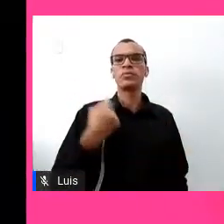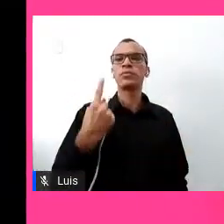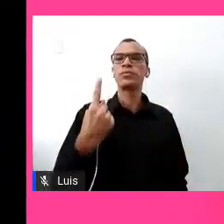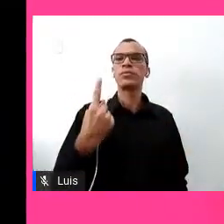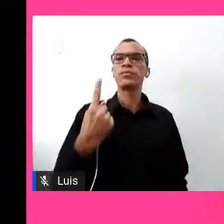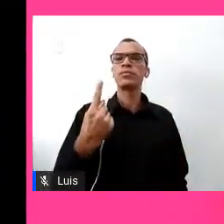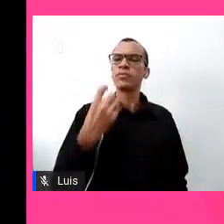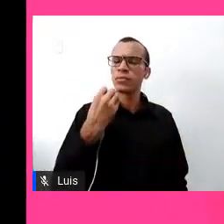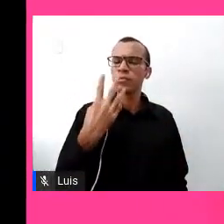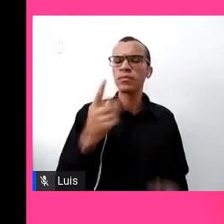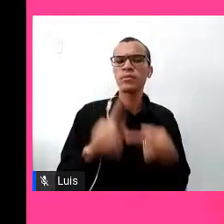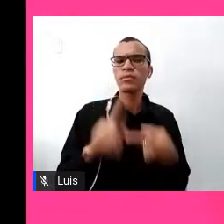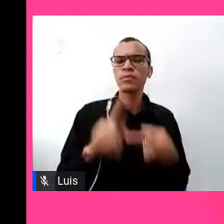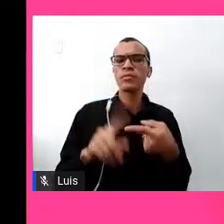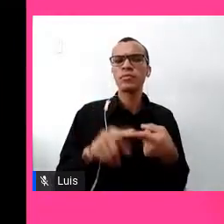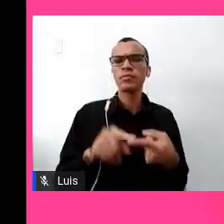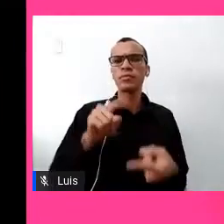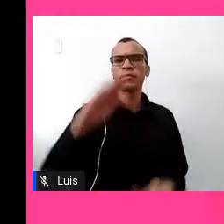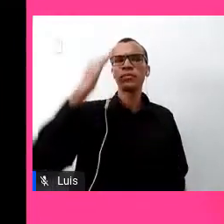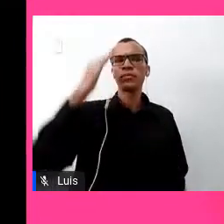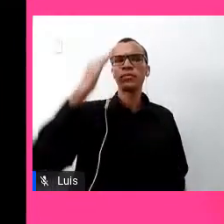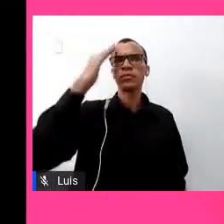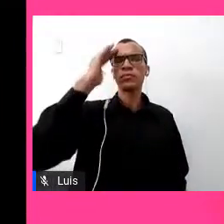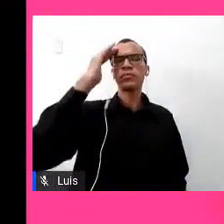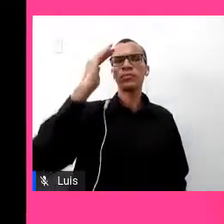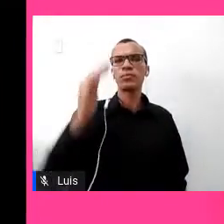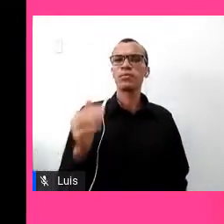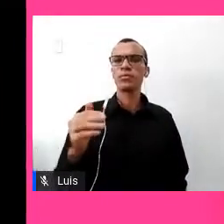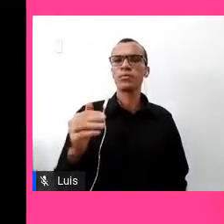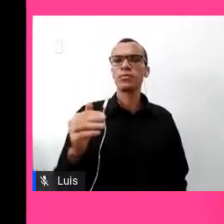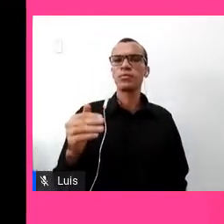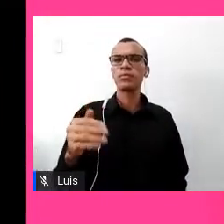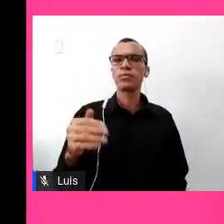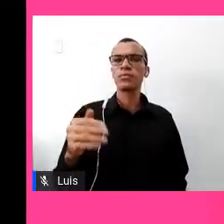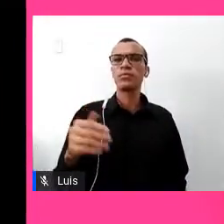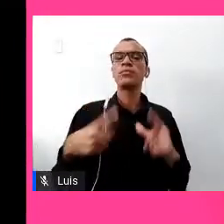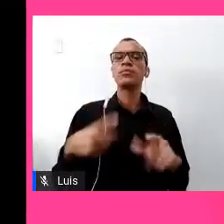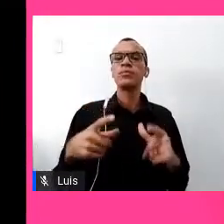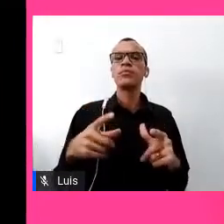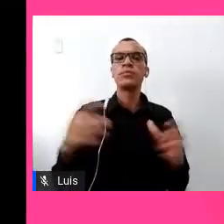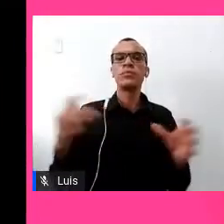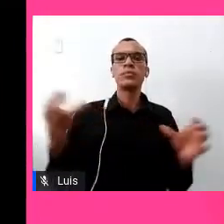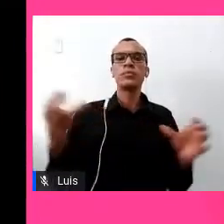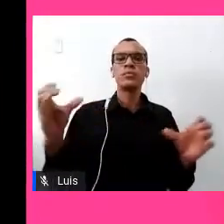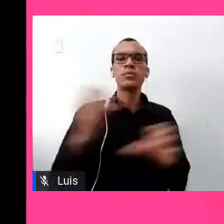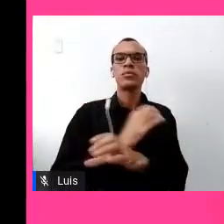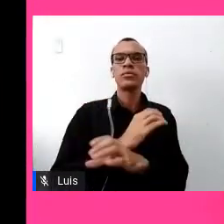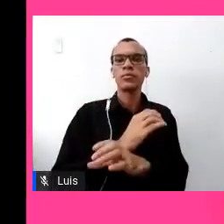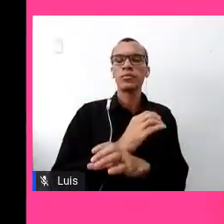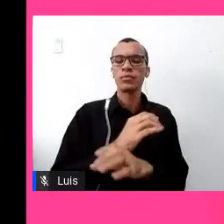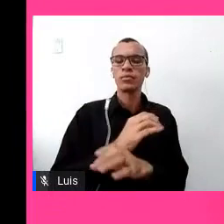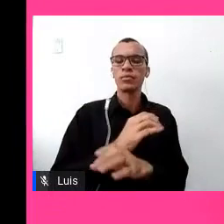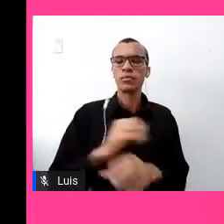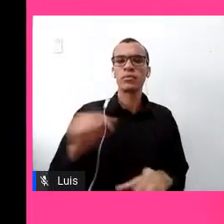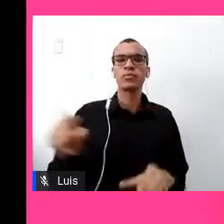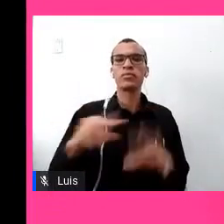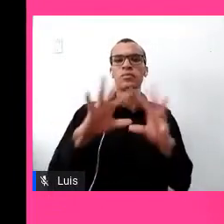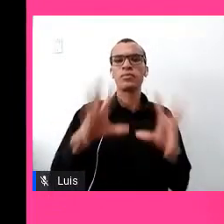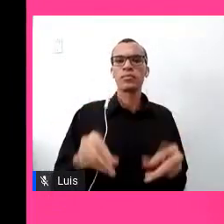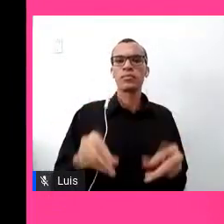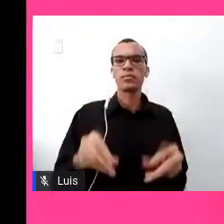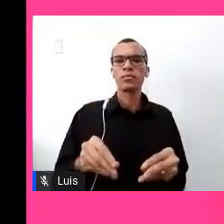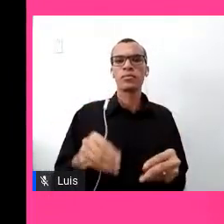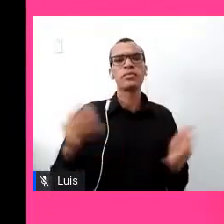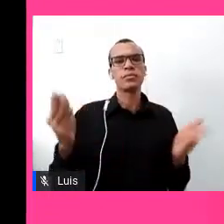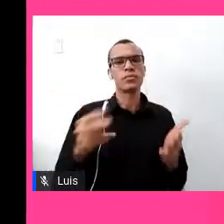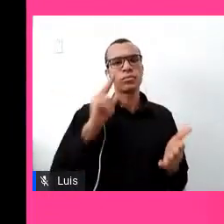esse risco? Que é para você entender aonde acaba o objeto. Então, agora eu tenho uma visualização de